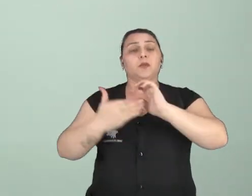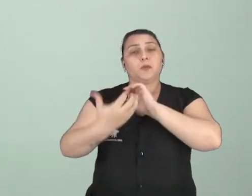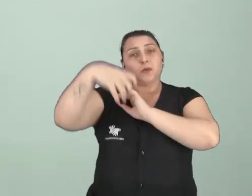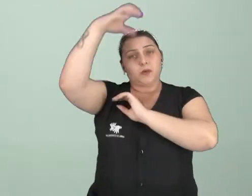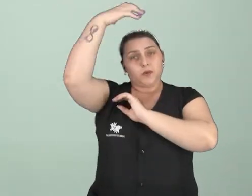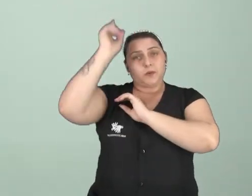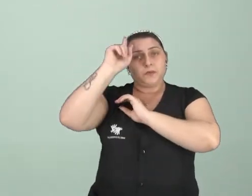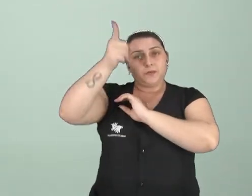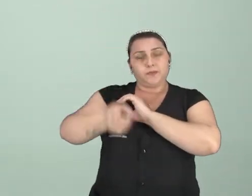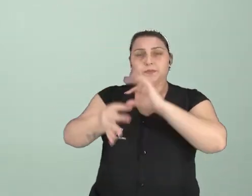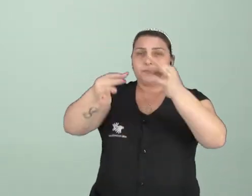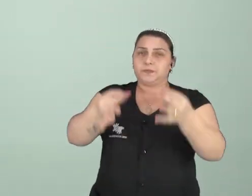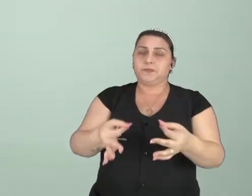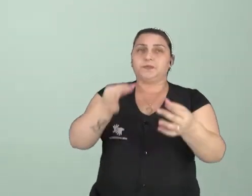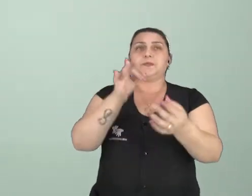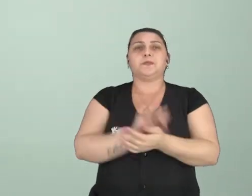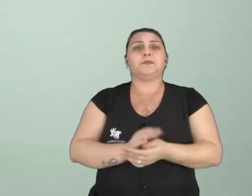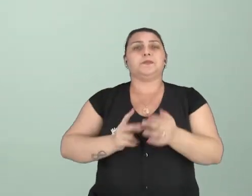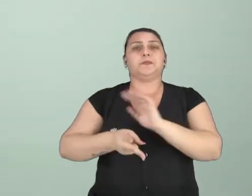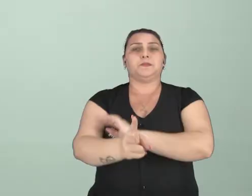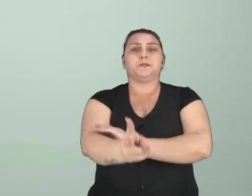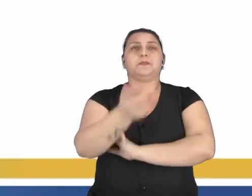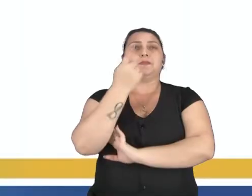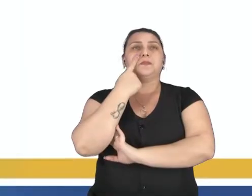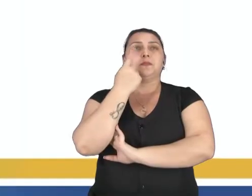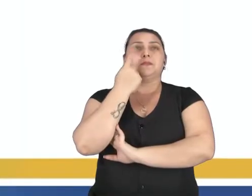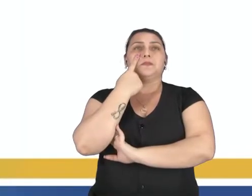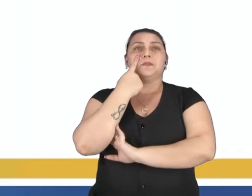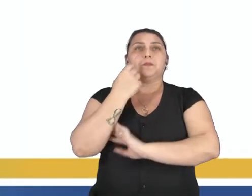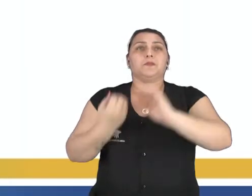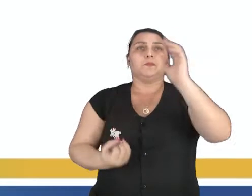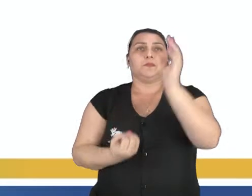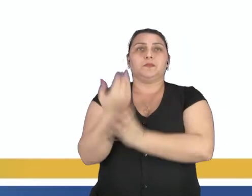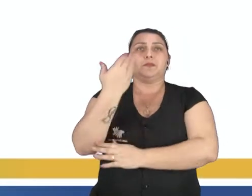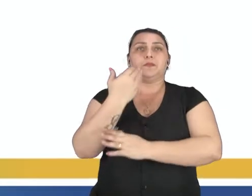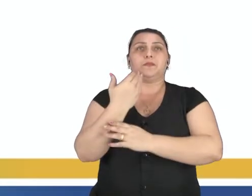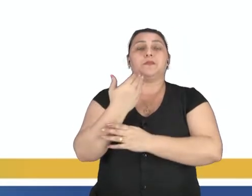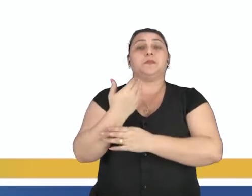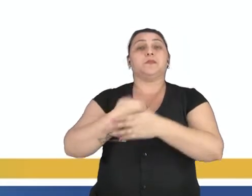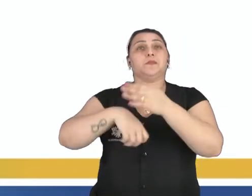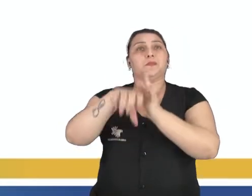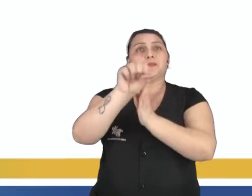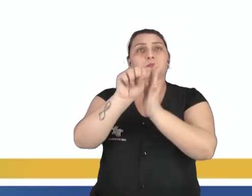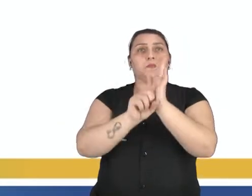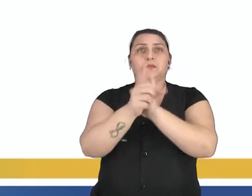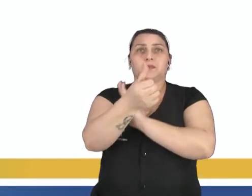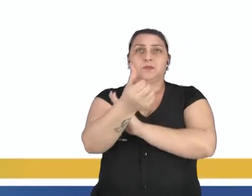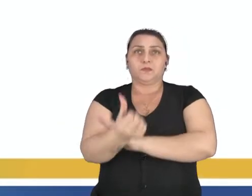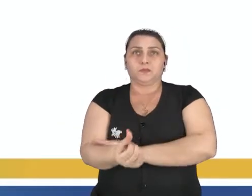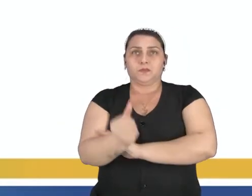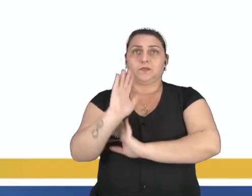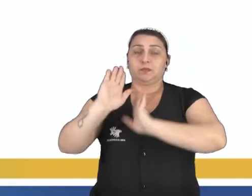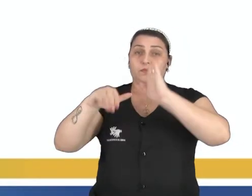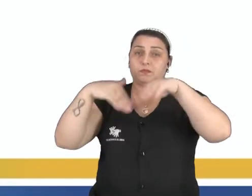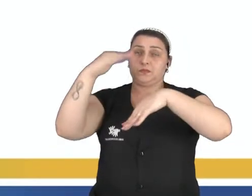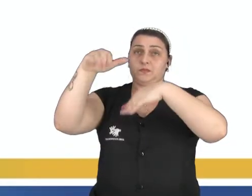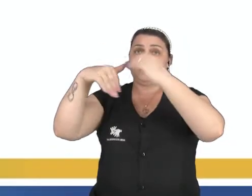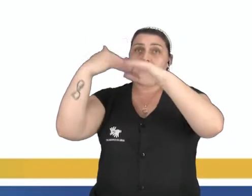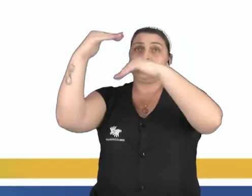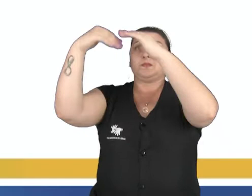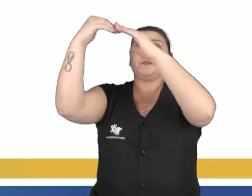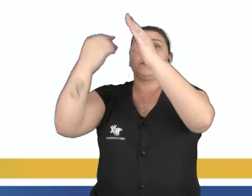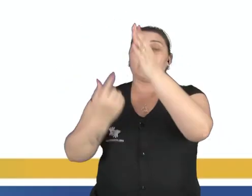mãos dos reis, certo? Mas continuando, observem aí. Surgimento. Como que é o surgimento desse Estado Nacional